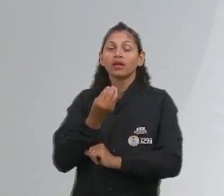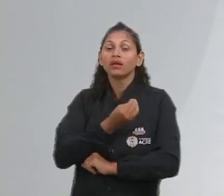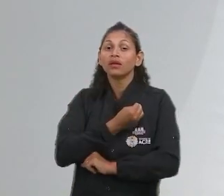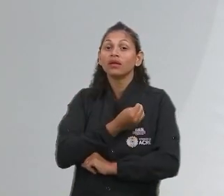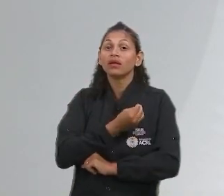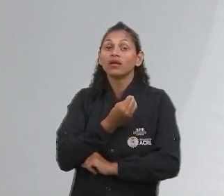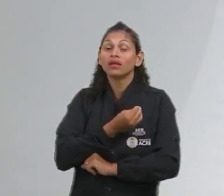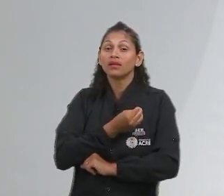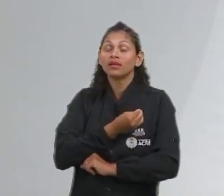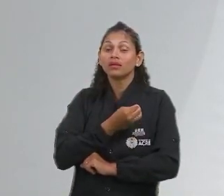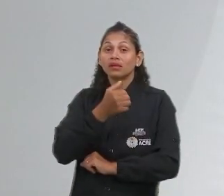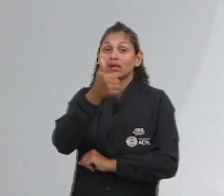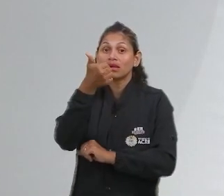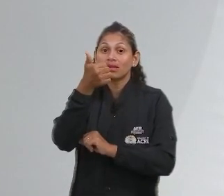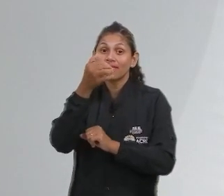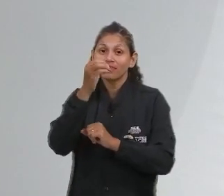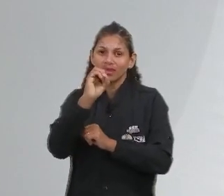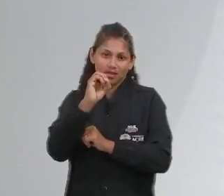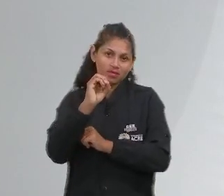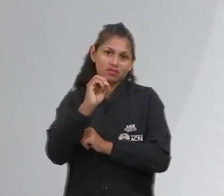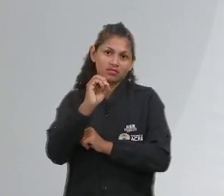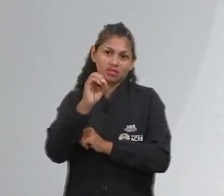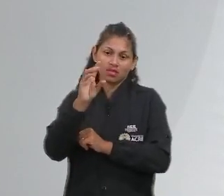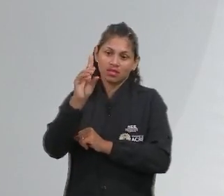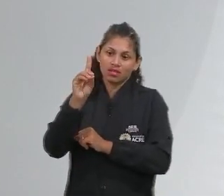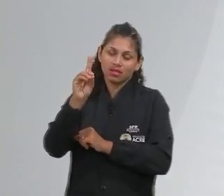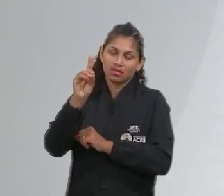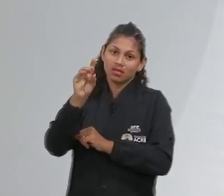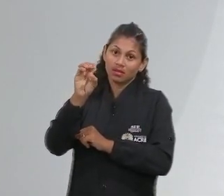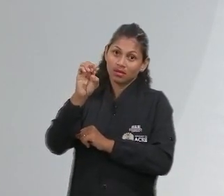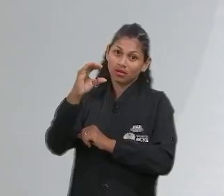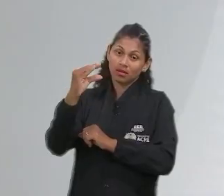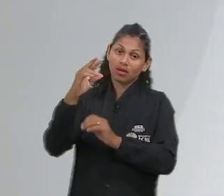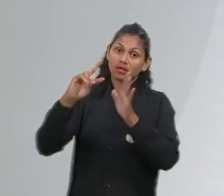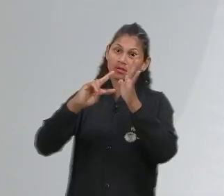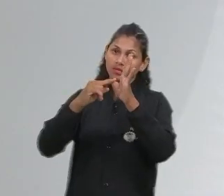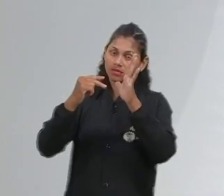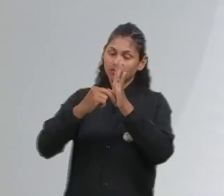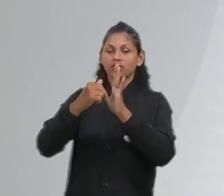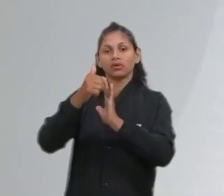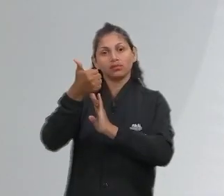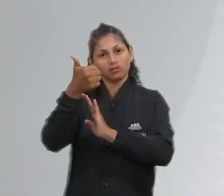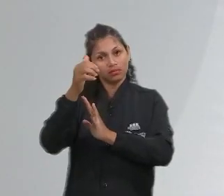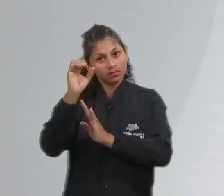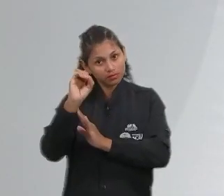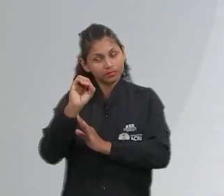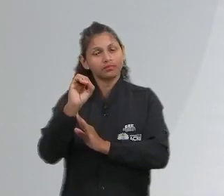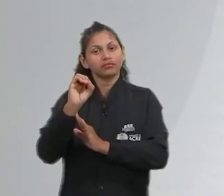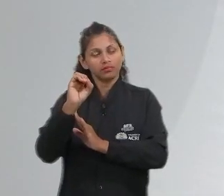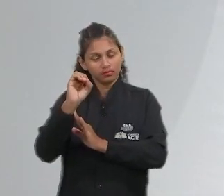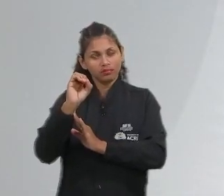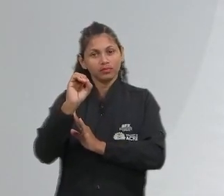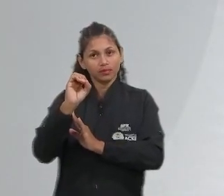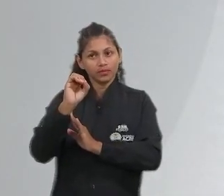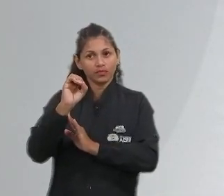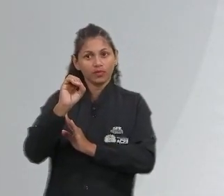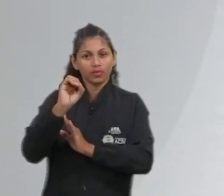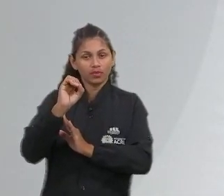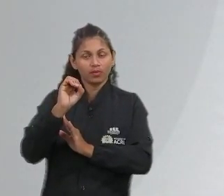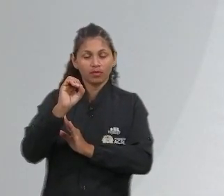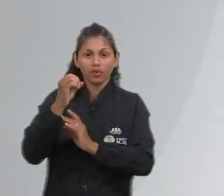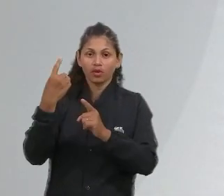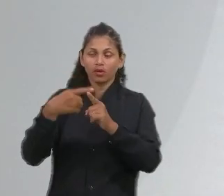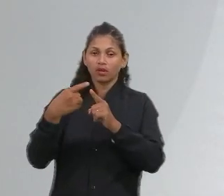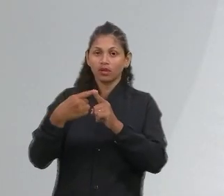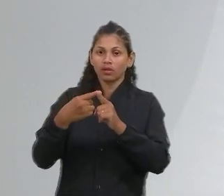de 10 carbonos. Então, se existe 10 carbonos no primeiro ácido e 10